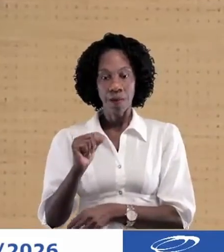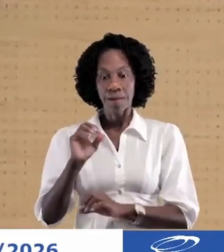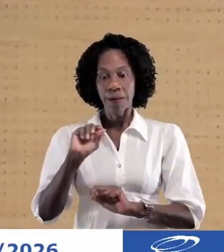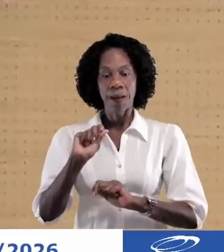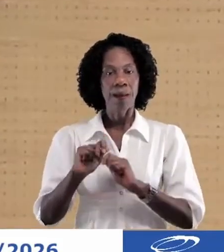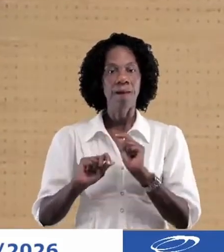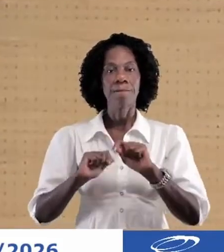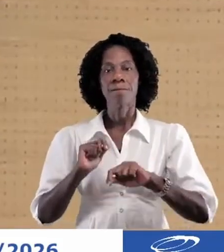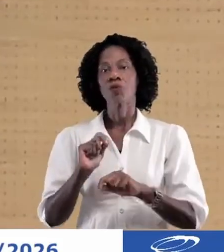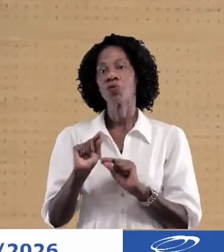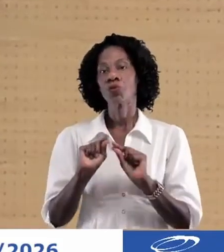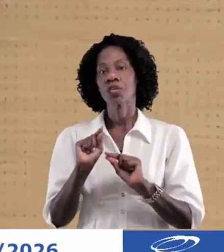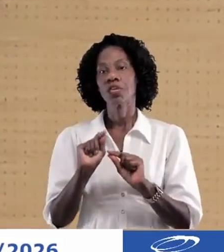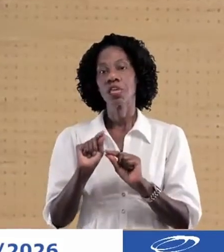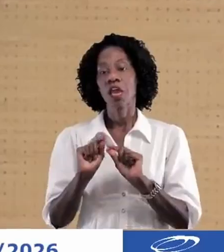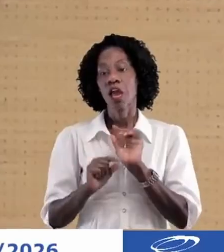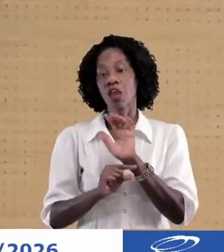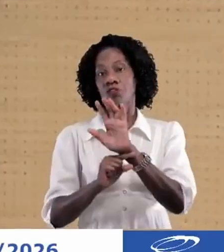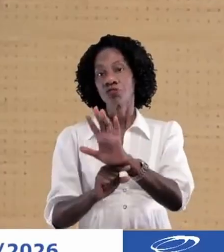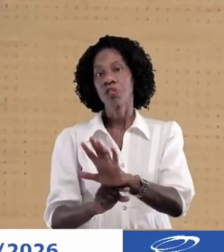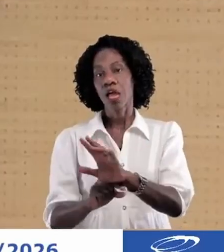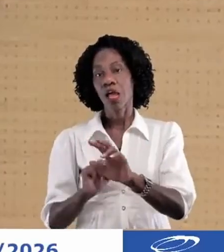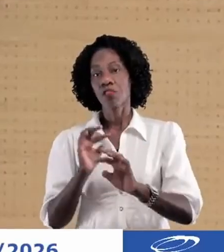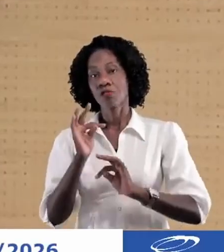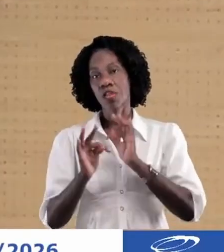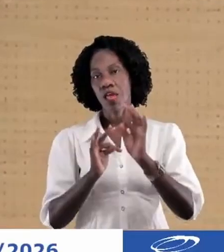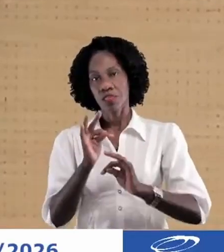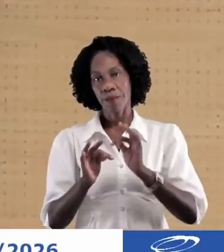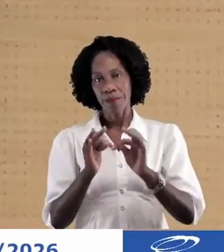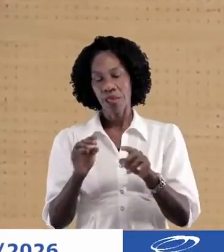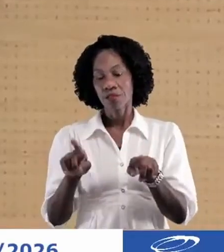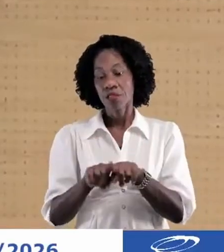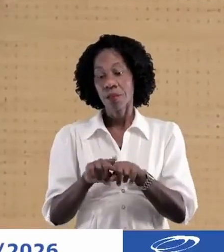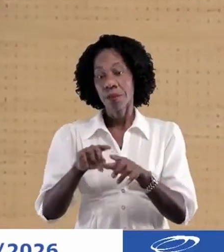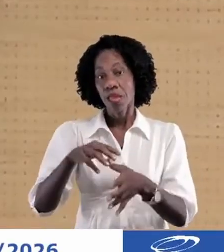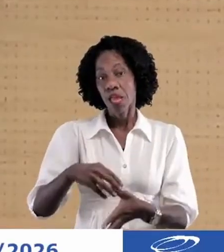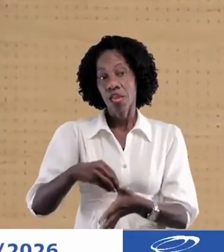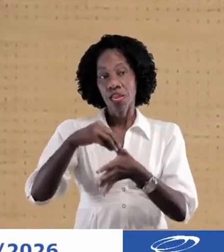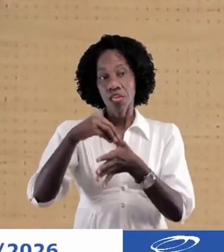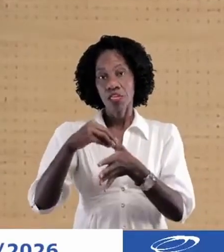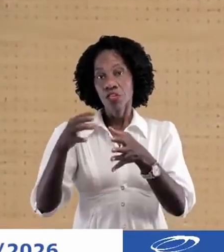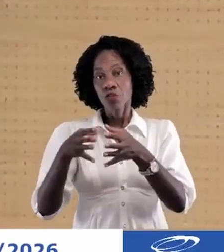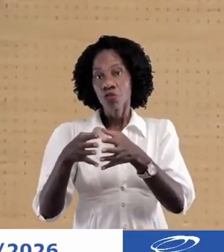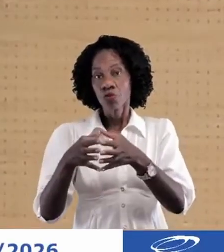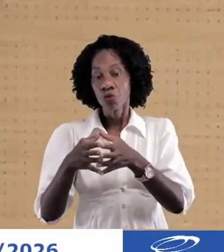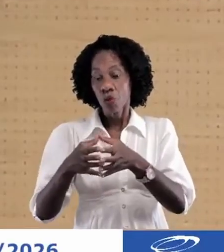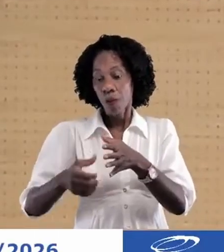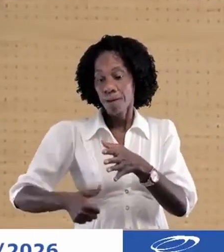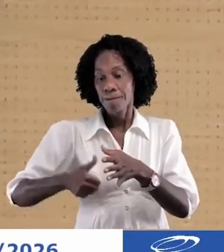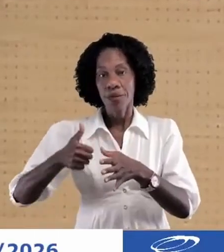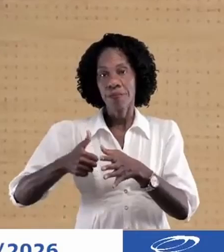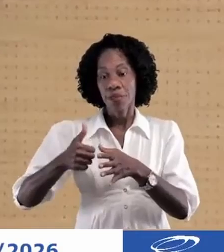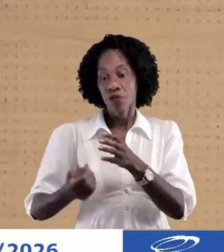ósseas e articulares. Ele também é líder do Ultimate PGI, o primeiro programa nacional multicêntrico da Dinamarca,